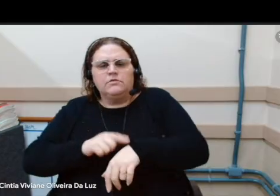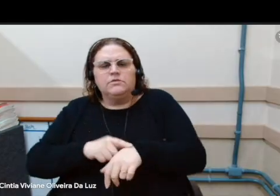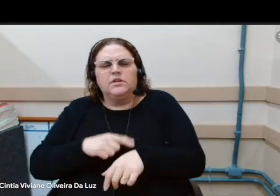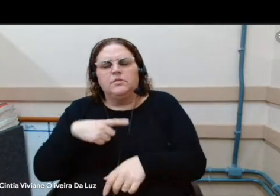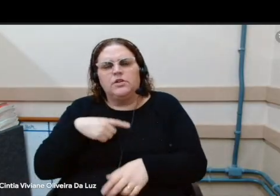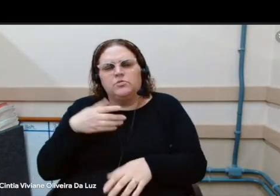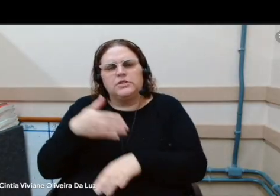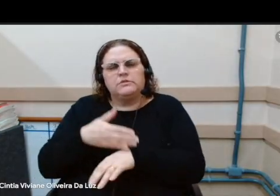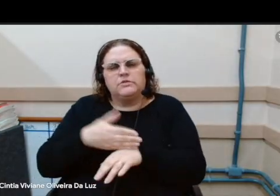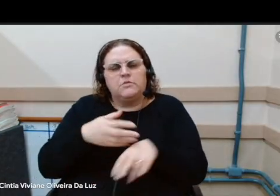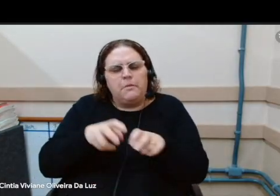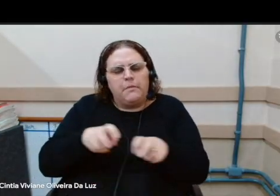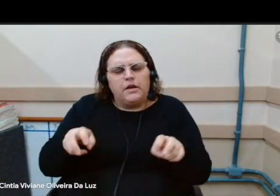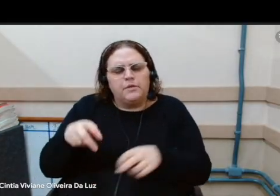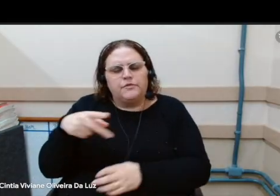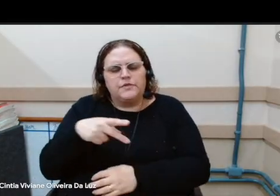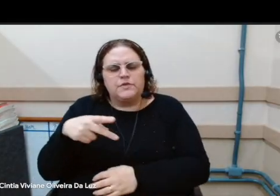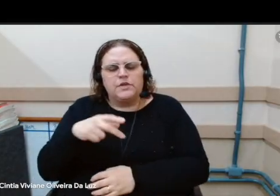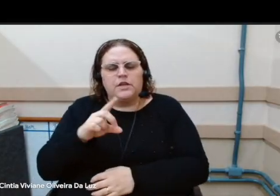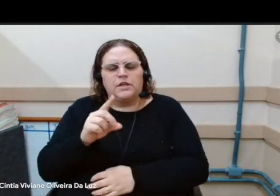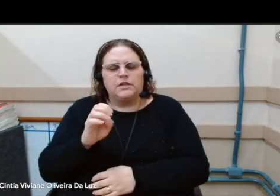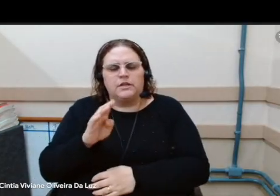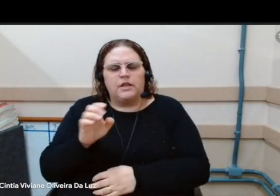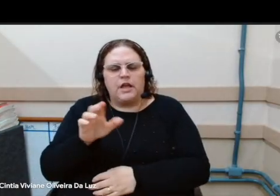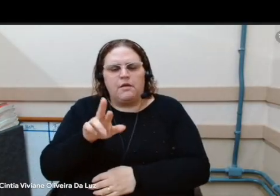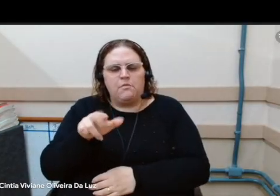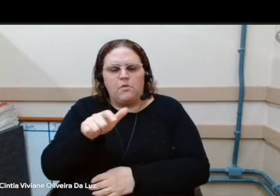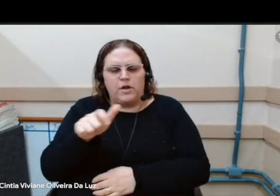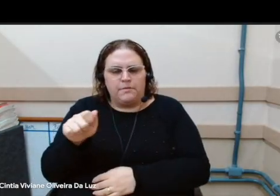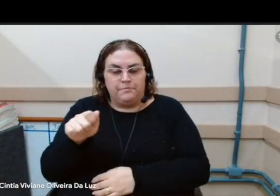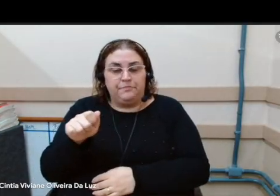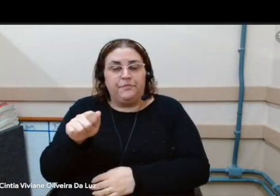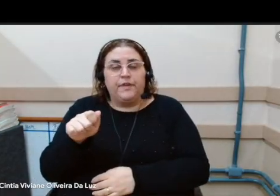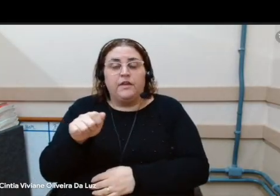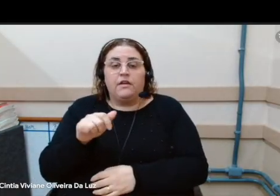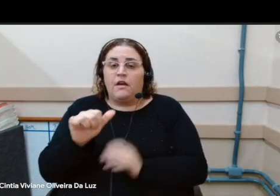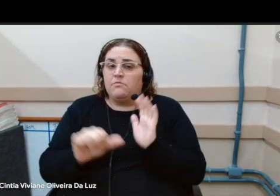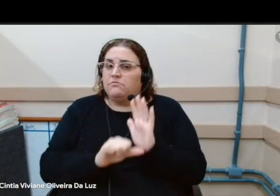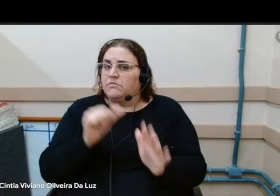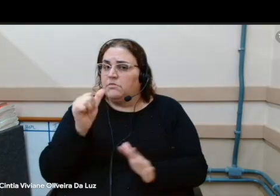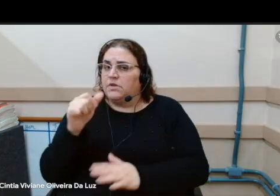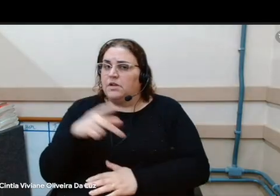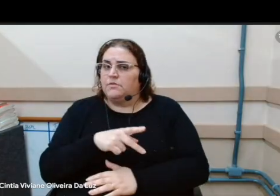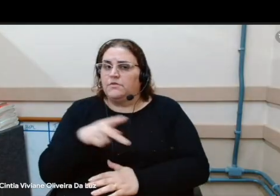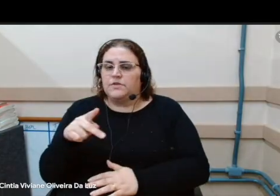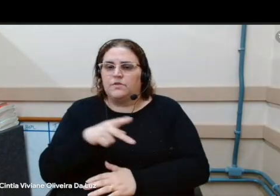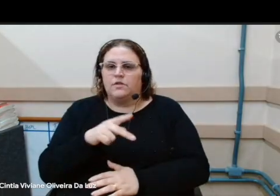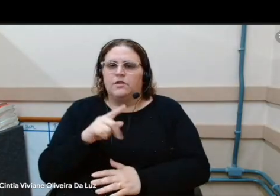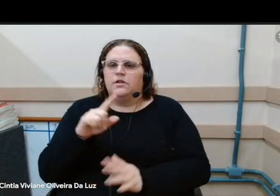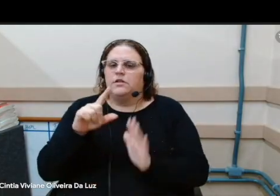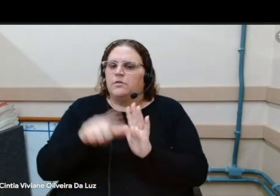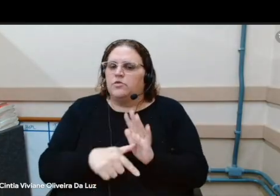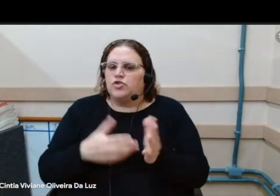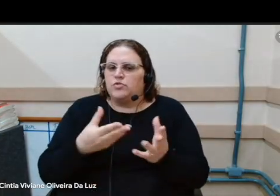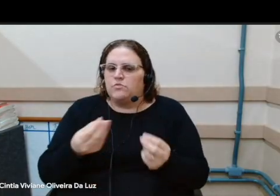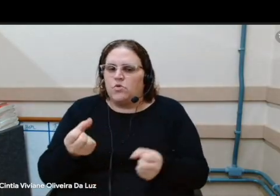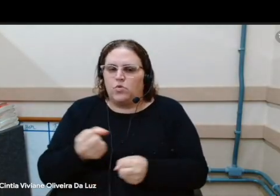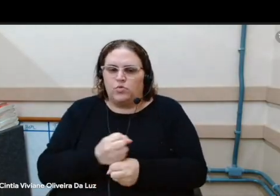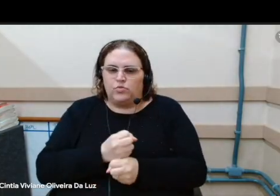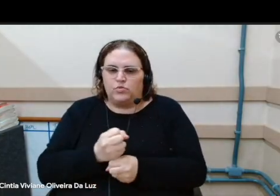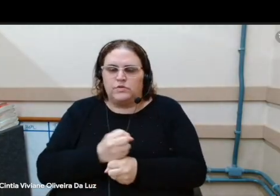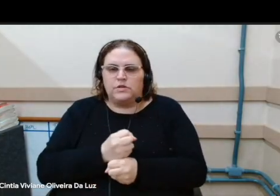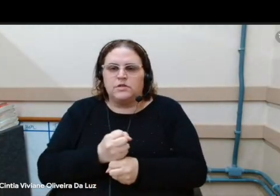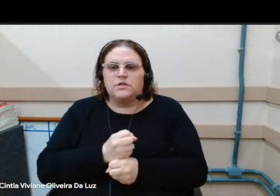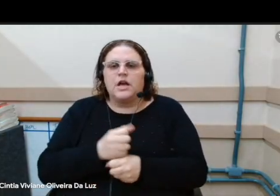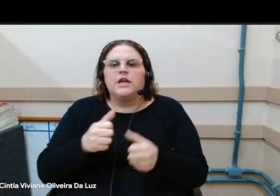professora Débora alemã eh que é a primeira professora depois de muitos anos a estar